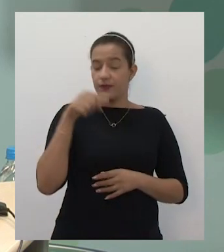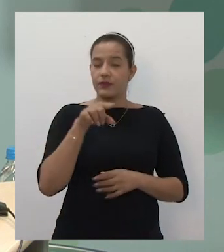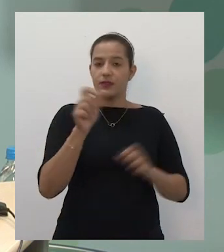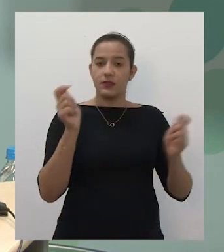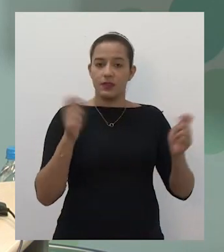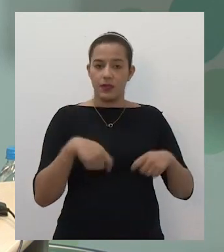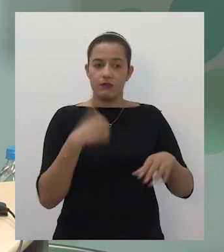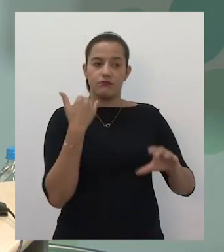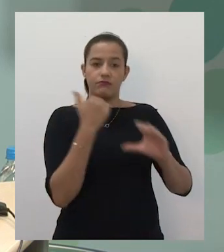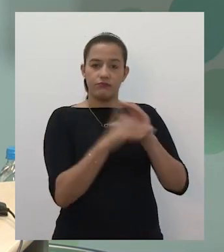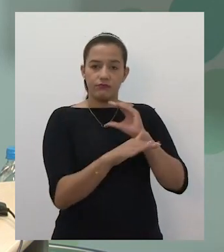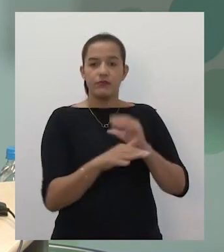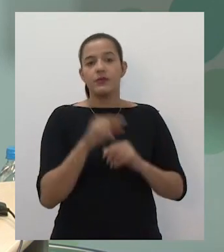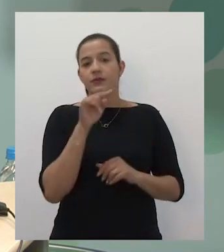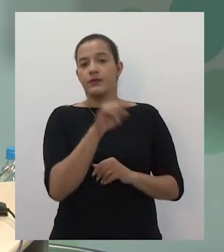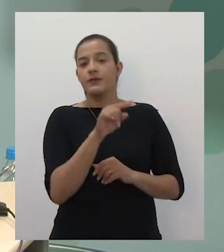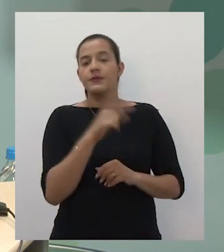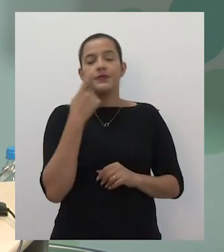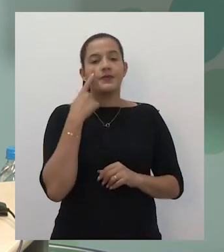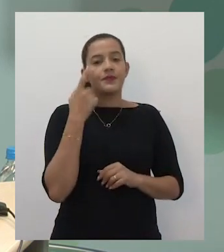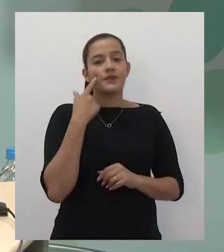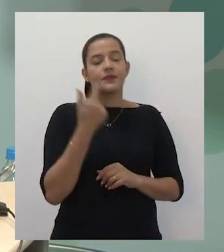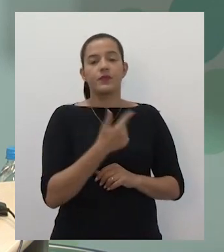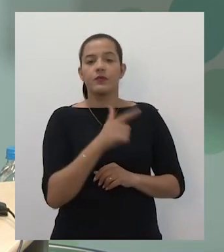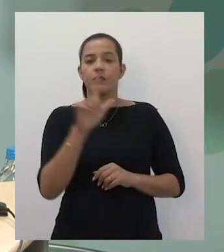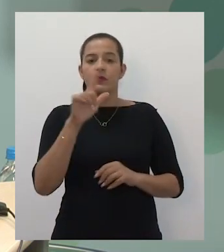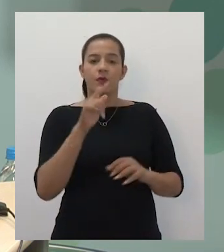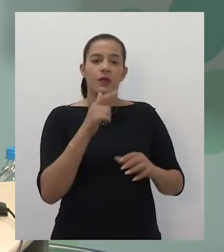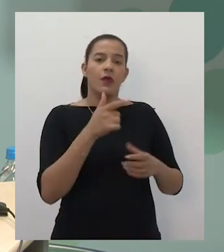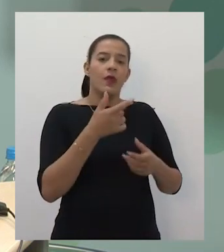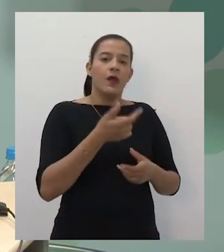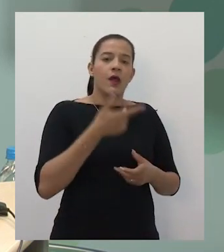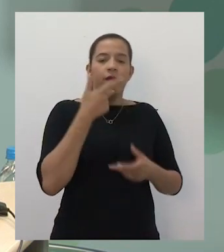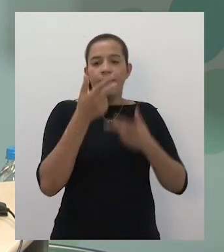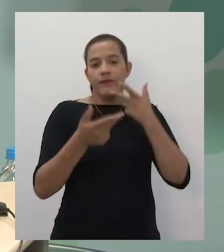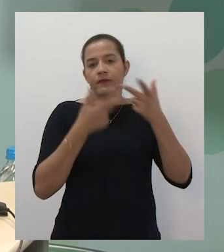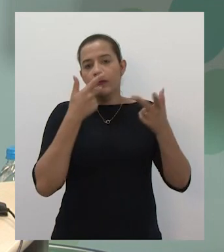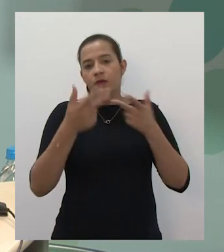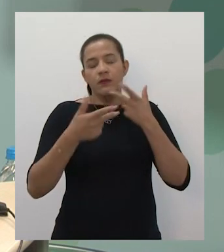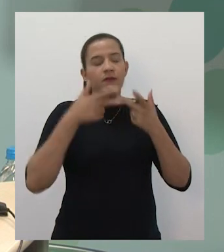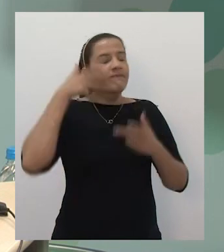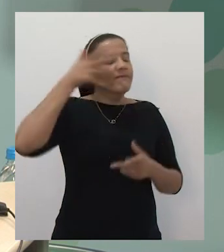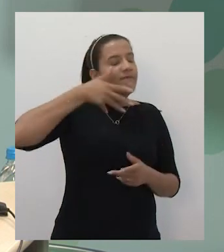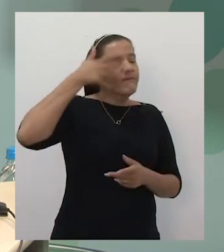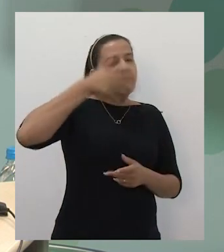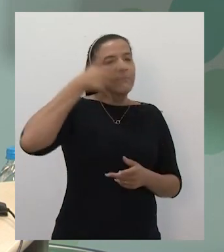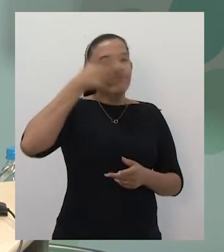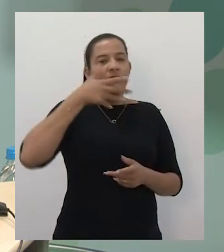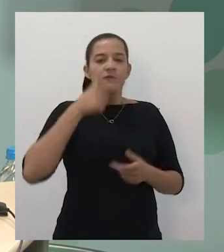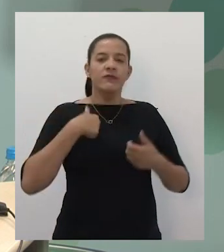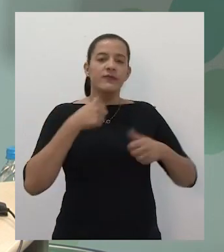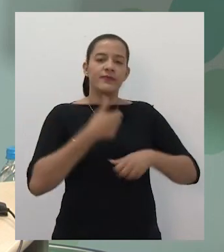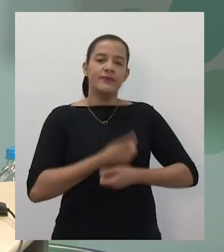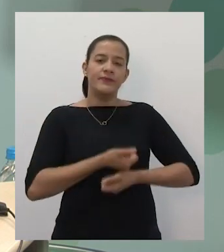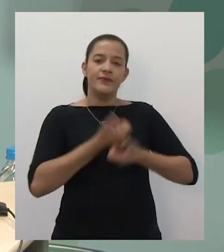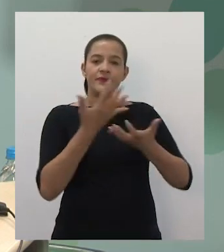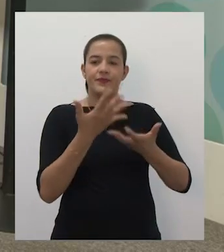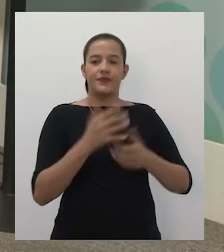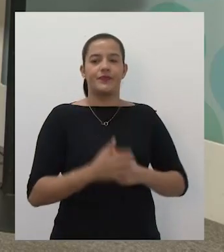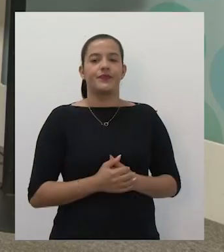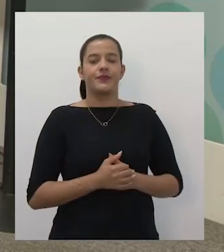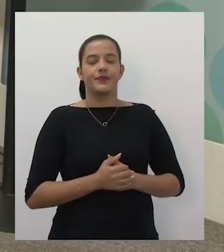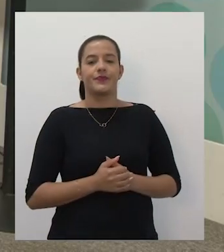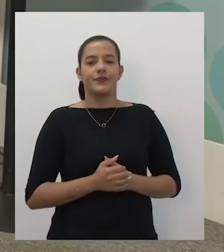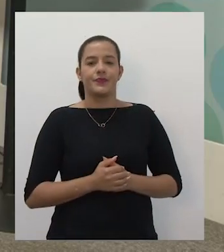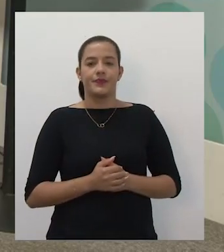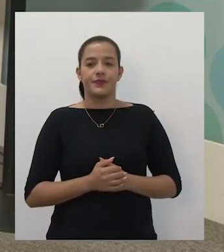especialista Malu, assim como podem também colocar comentários também a respeito dos relatos que têm sido feitos aqui, tá? Fiquem à vontade. Maria